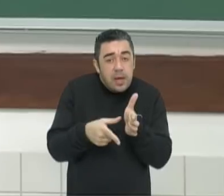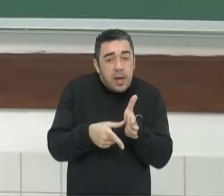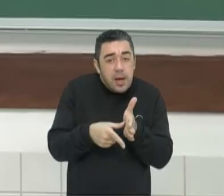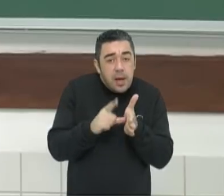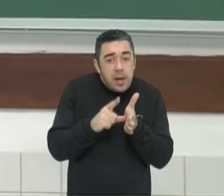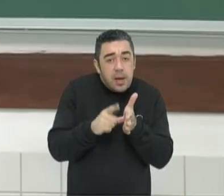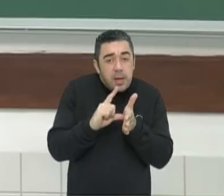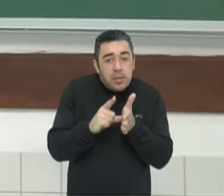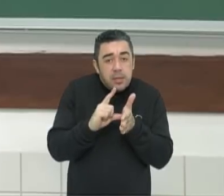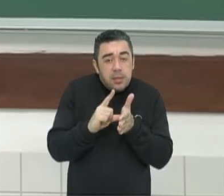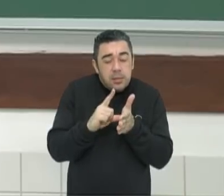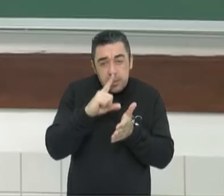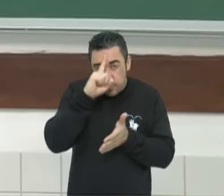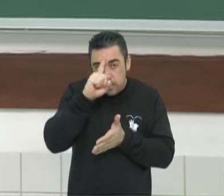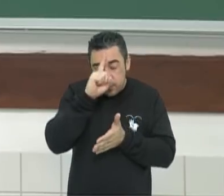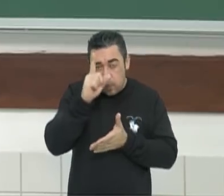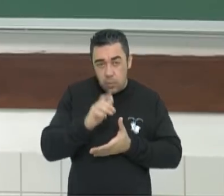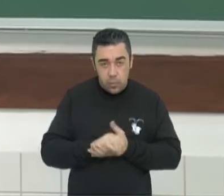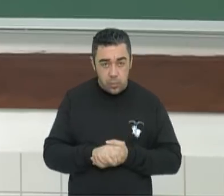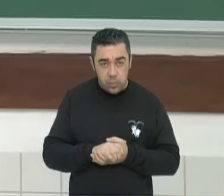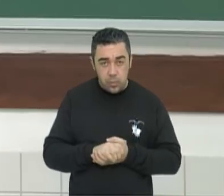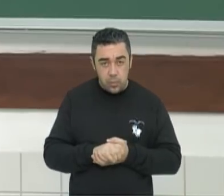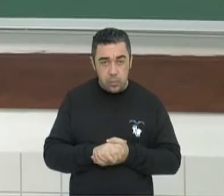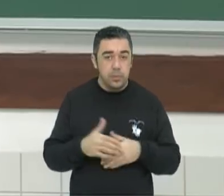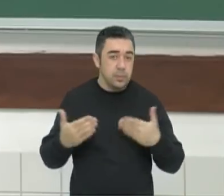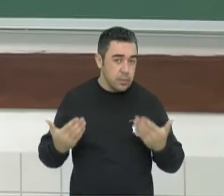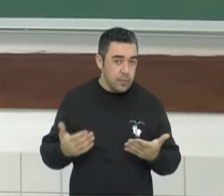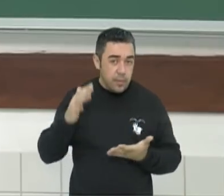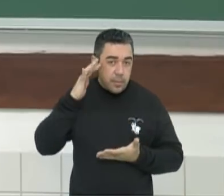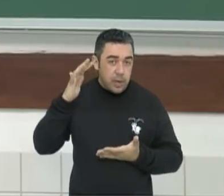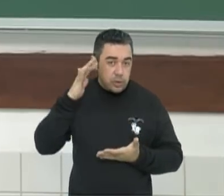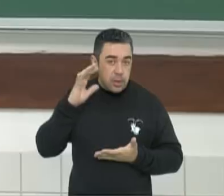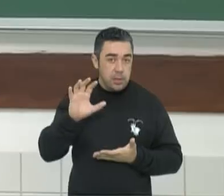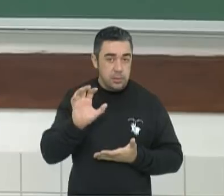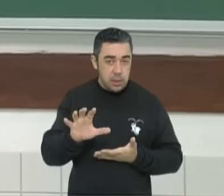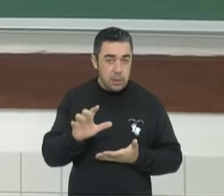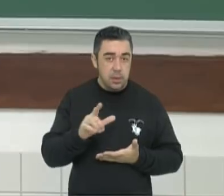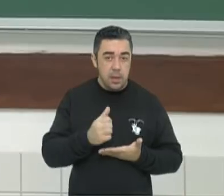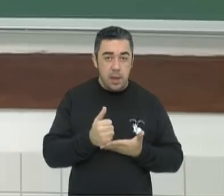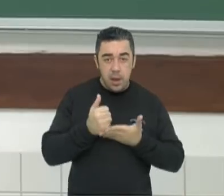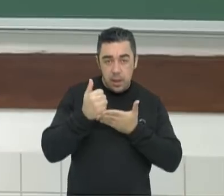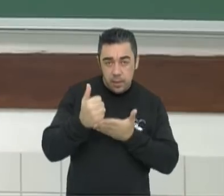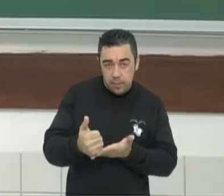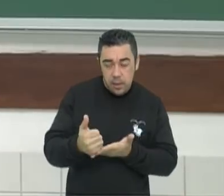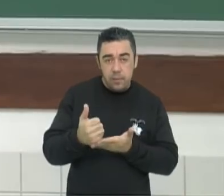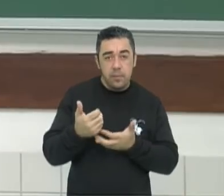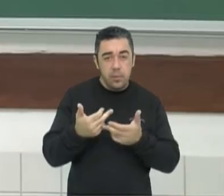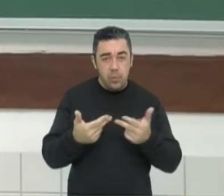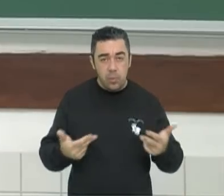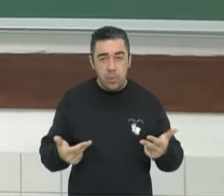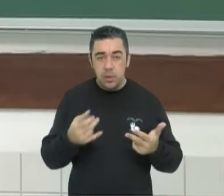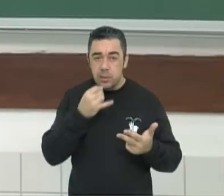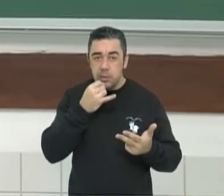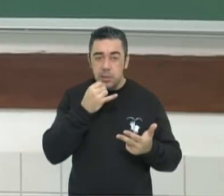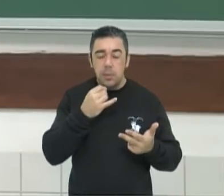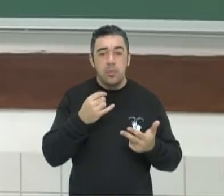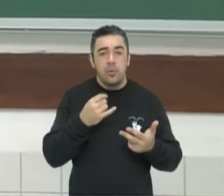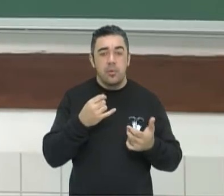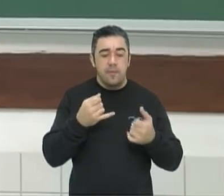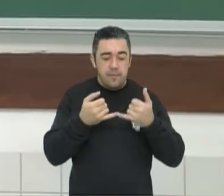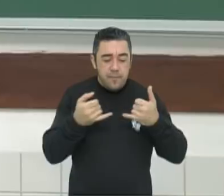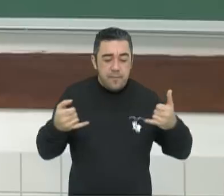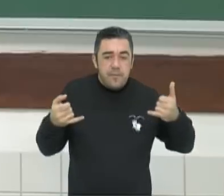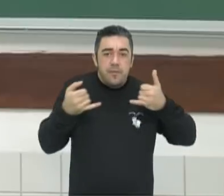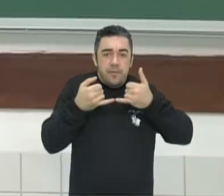antes dessas invenções? Então, vamos imaginar aqui o transporte de lã,